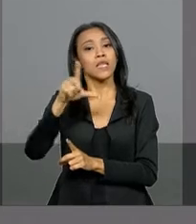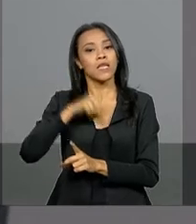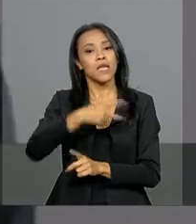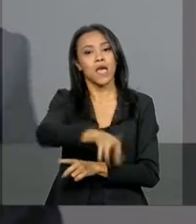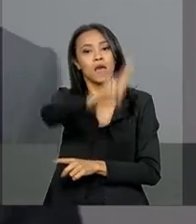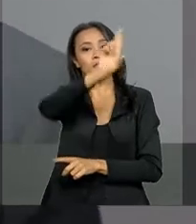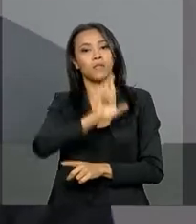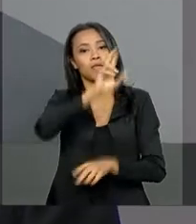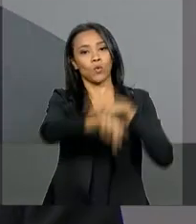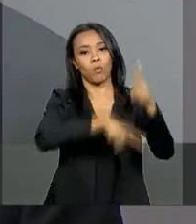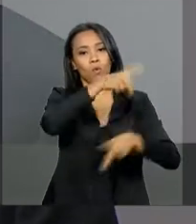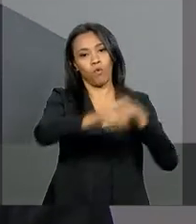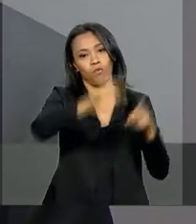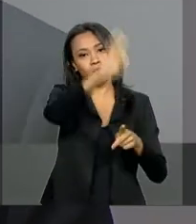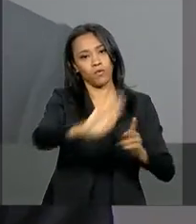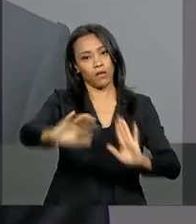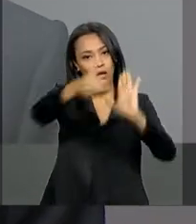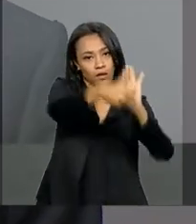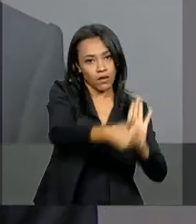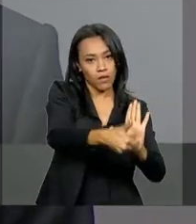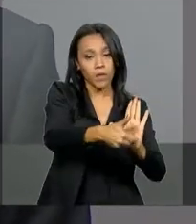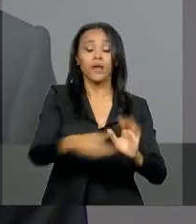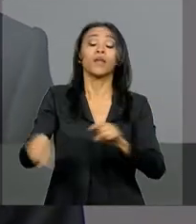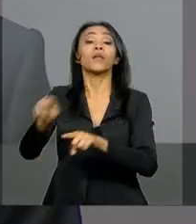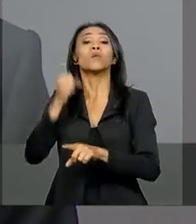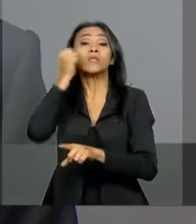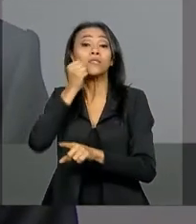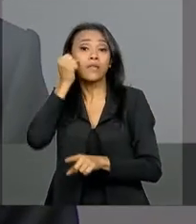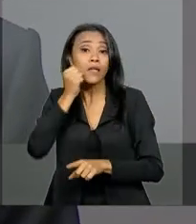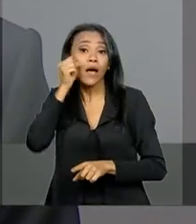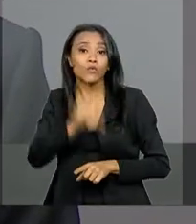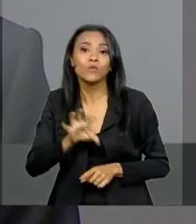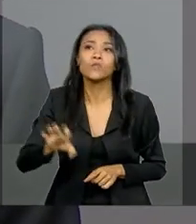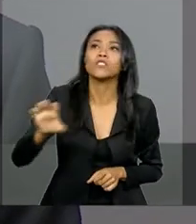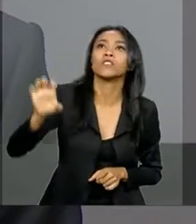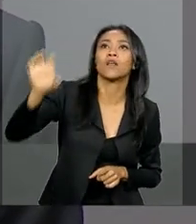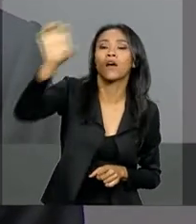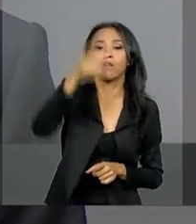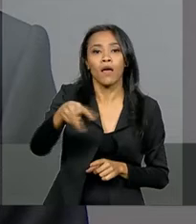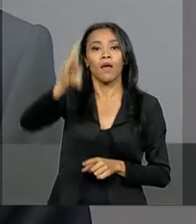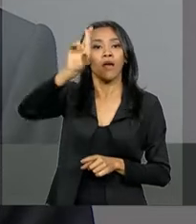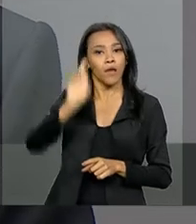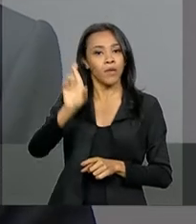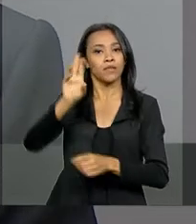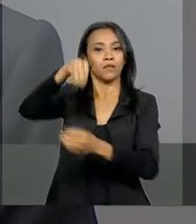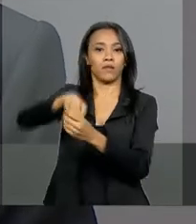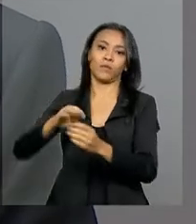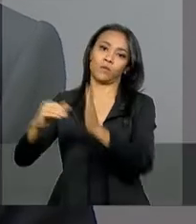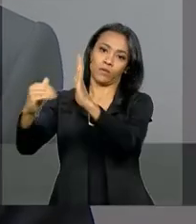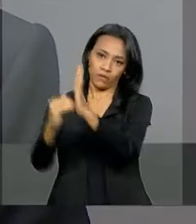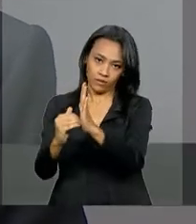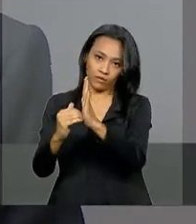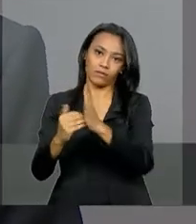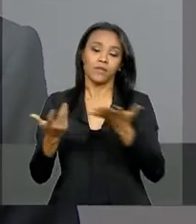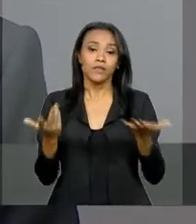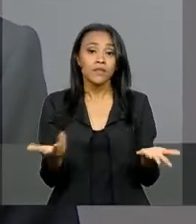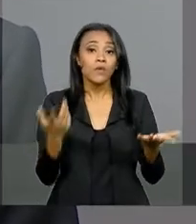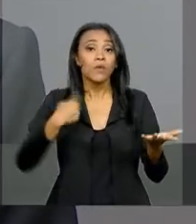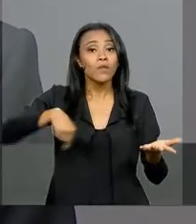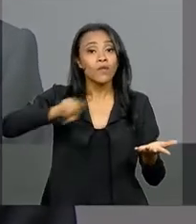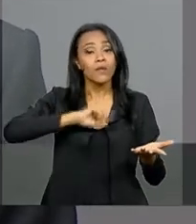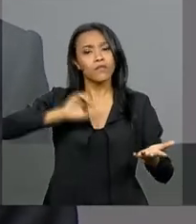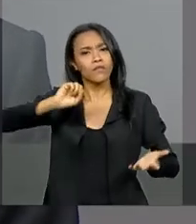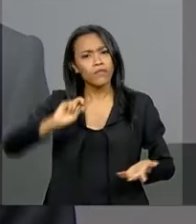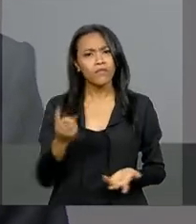no senado da república os estados da federação e valorizar a política